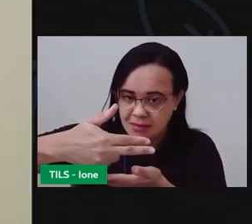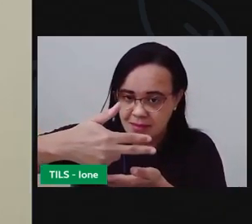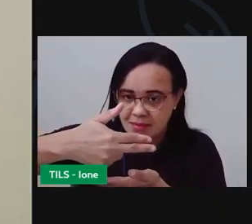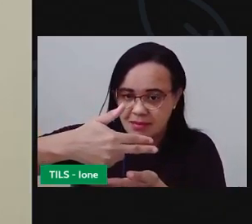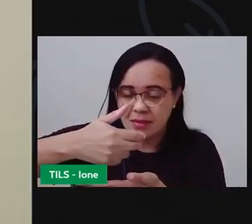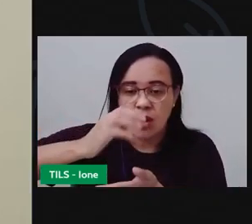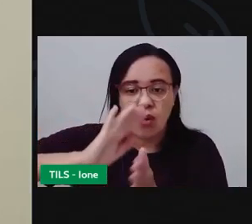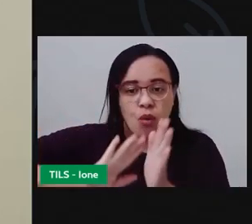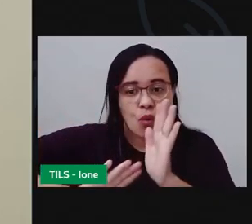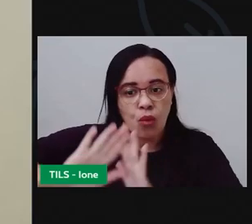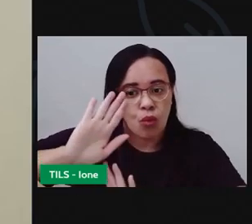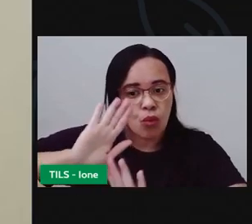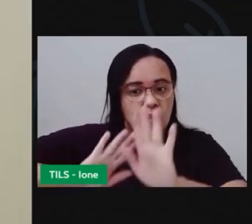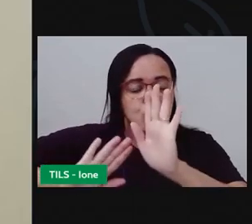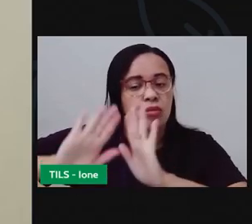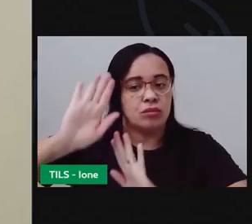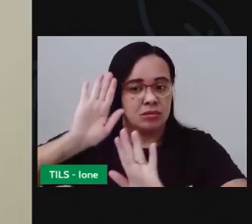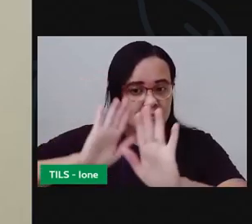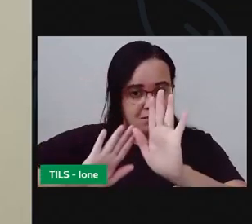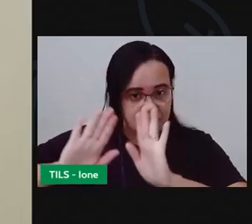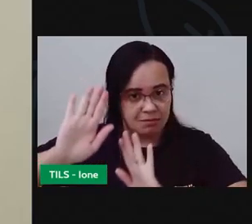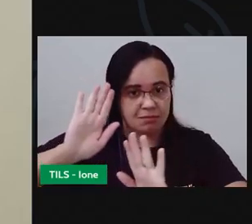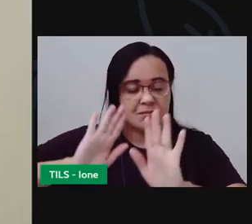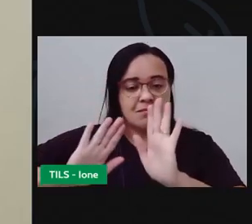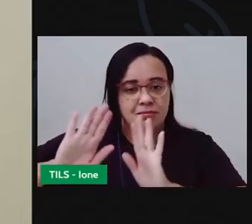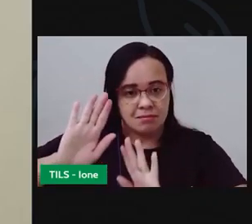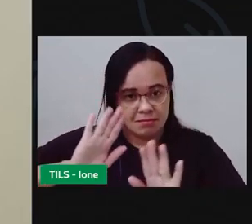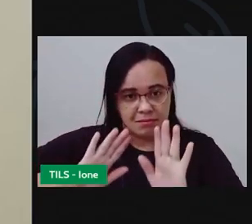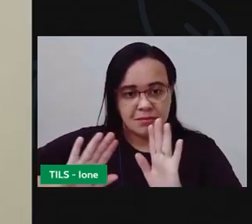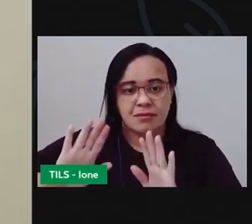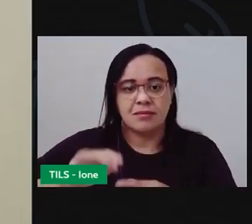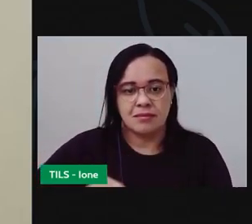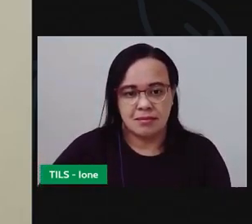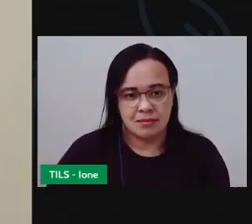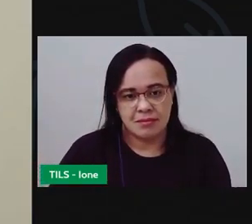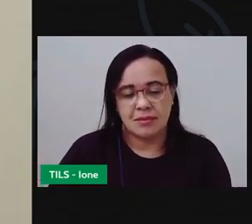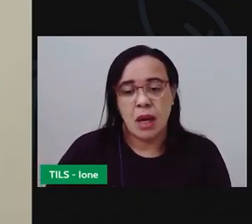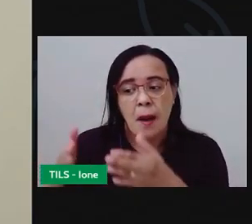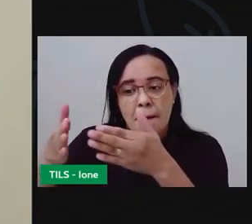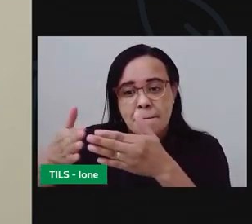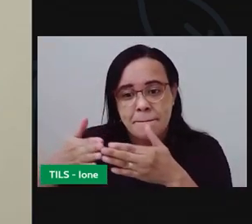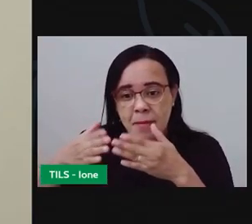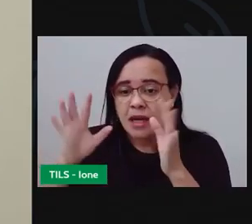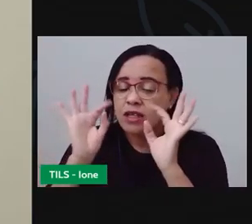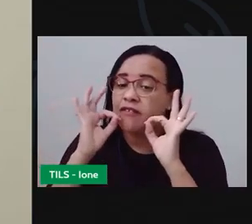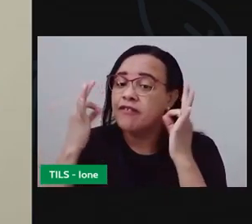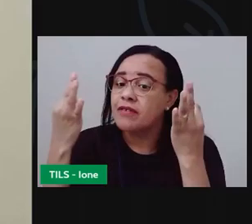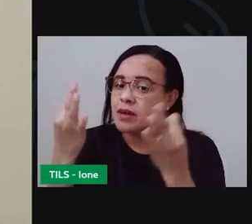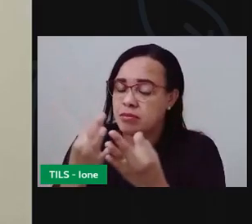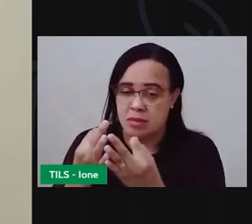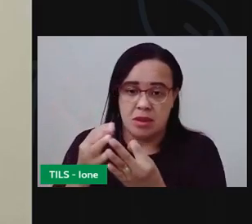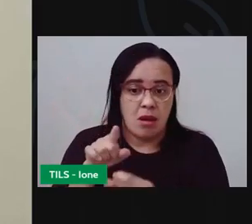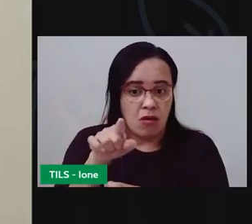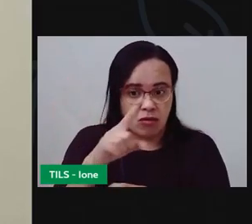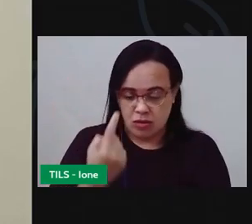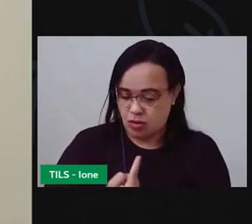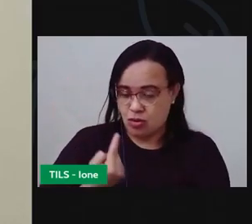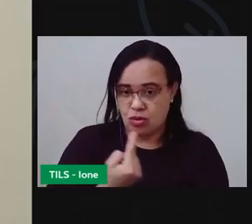Com cuidado, nessa hora você vai pedir ajuda aí de um familiar para